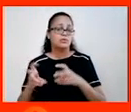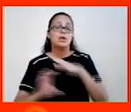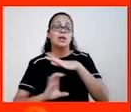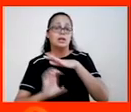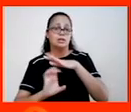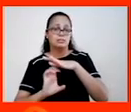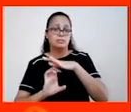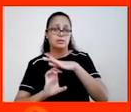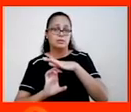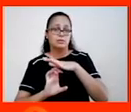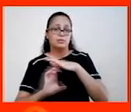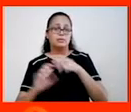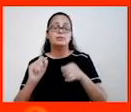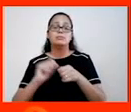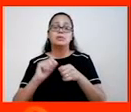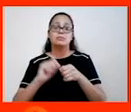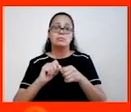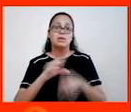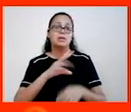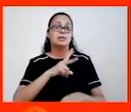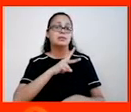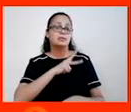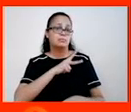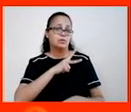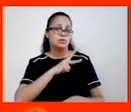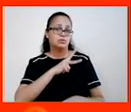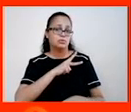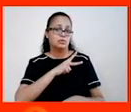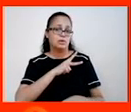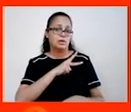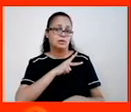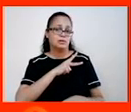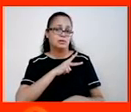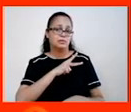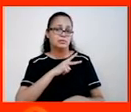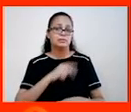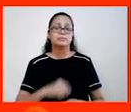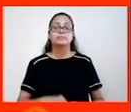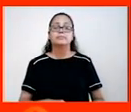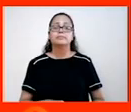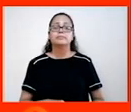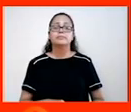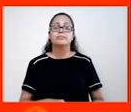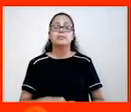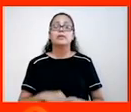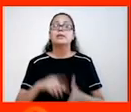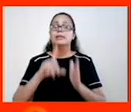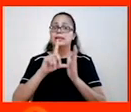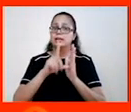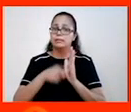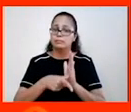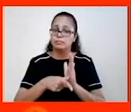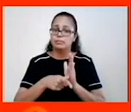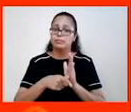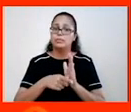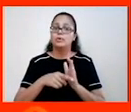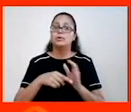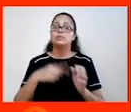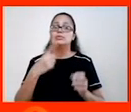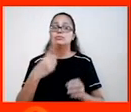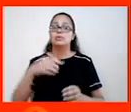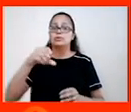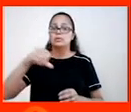também realizadas por empresas privadas. Até então, só a Petrobras que tinha esse direito. Então, a partir de